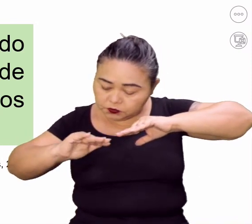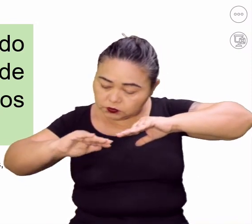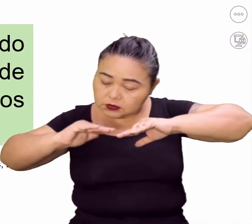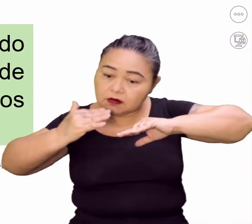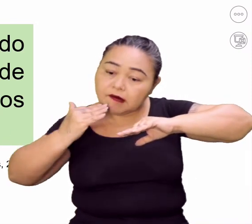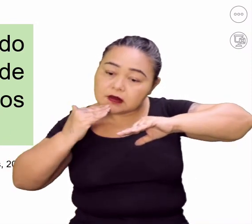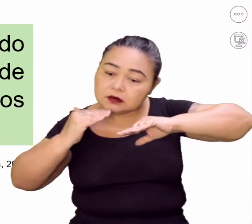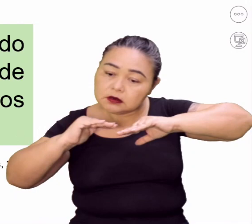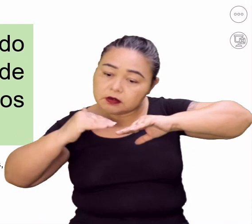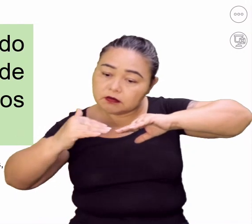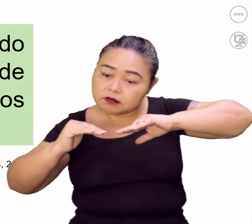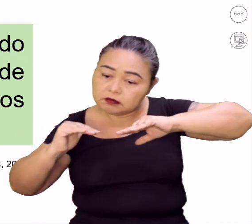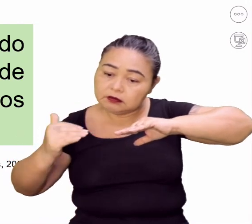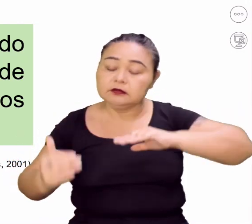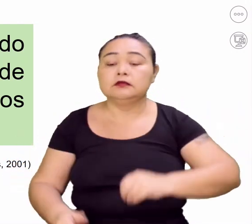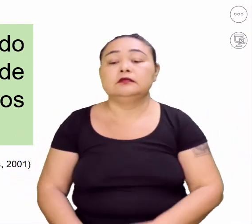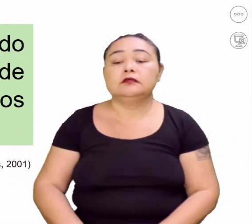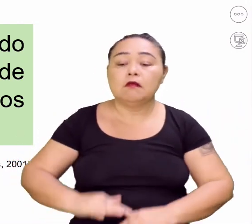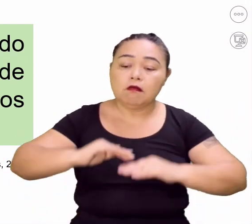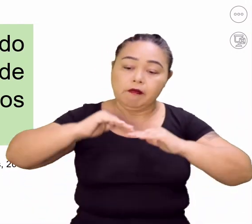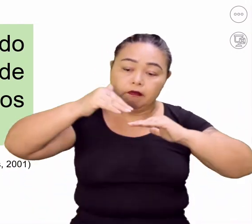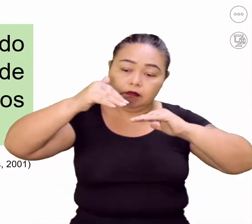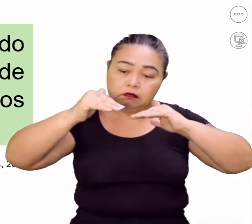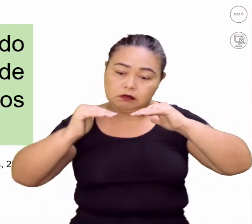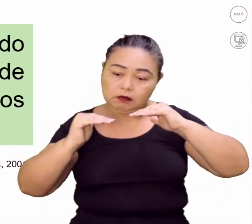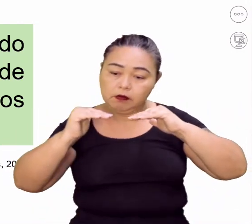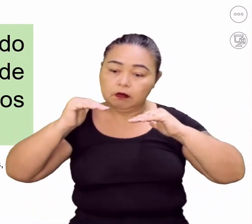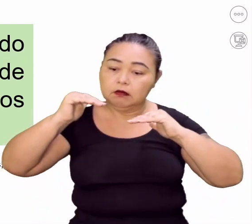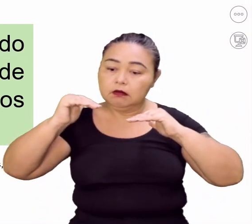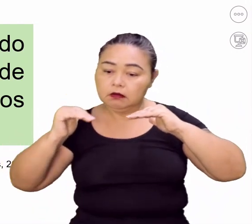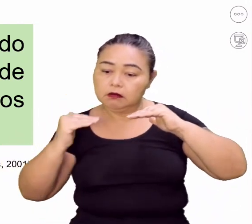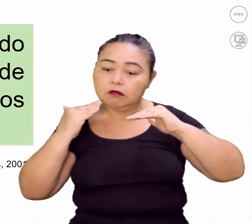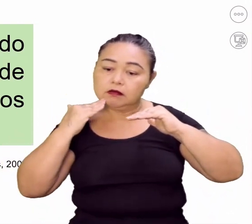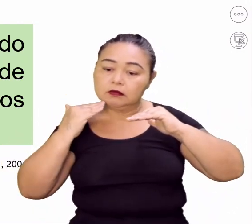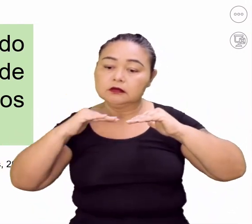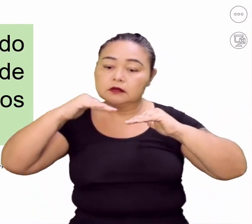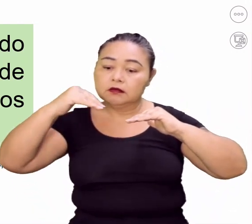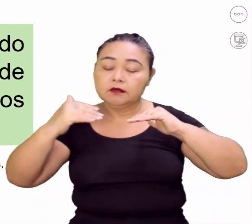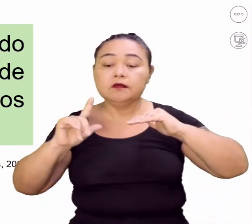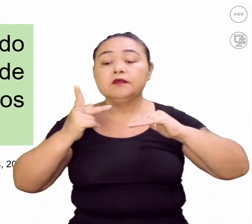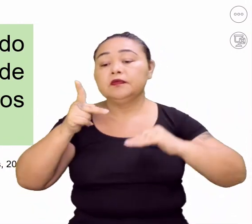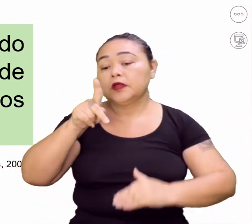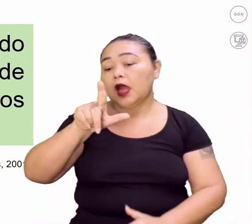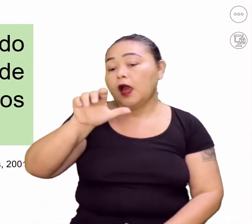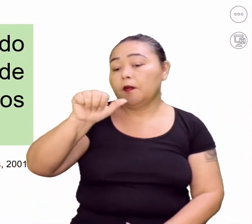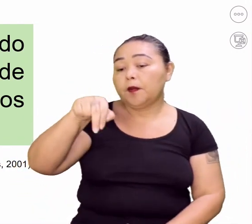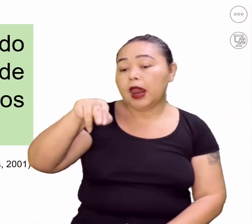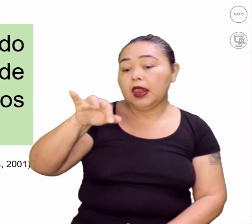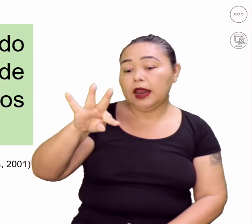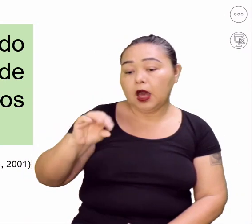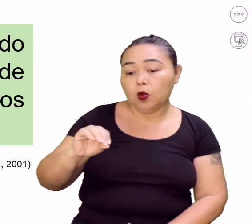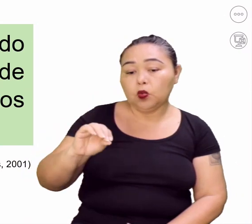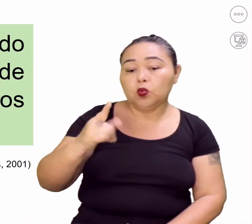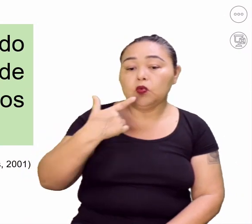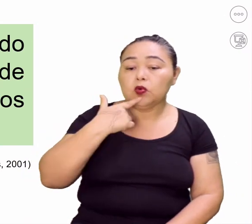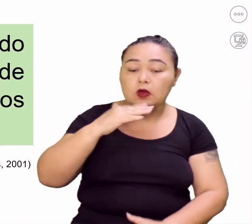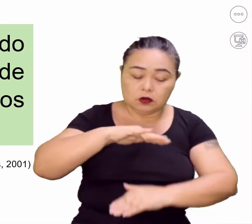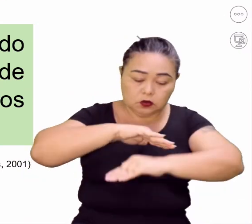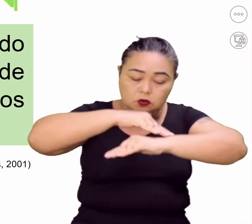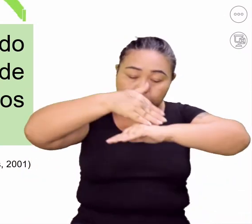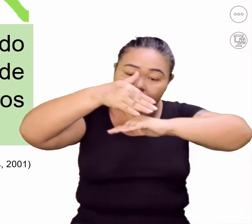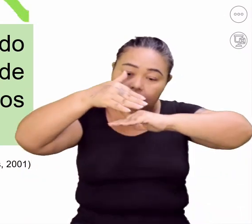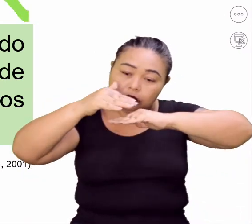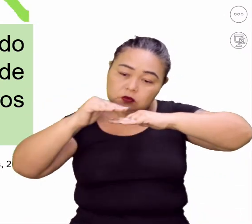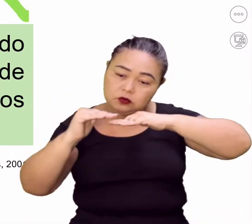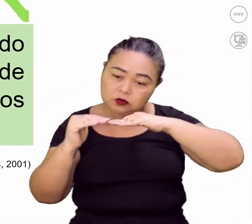superfícies são irregulares. Então, quando a gente fala de planaltos, né, essa região com a elevada